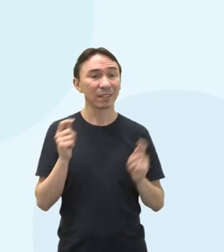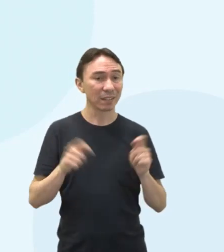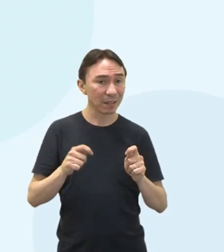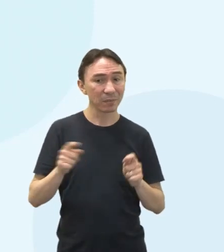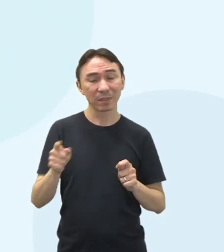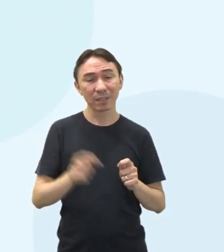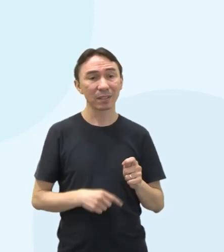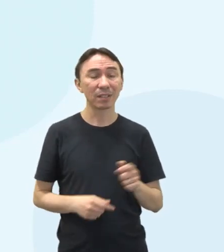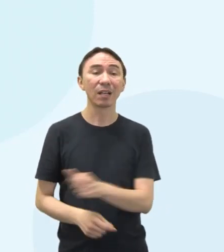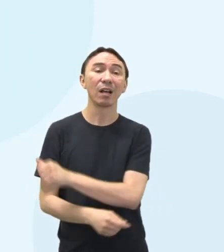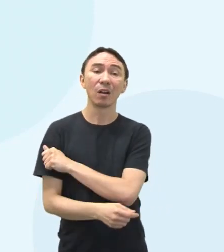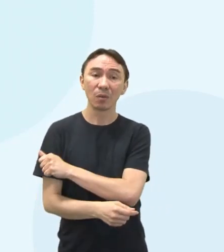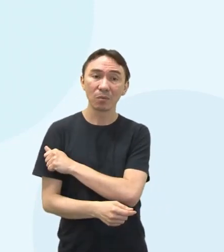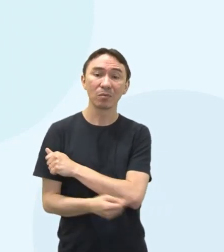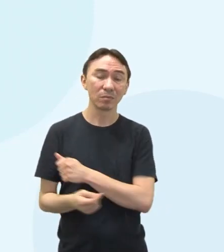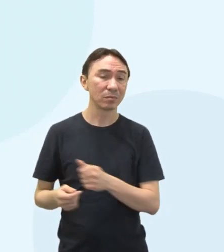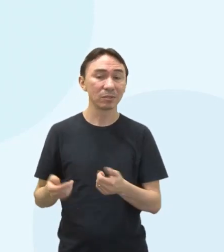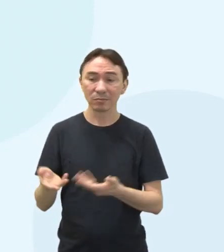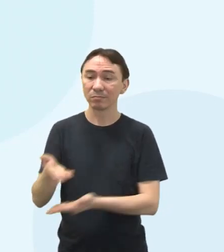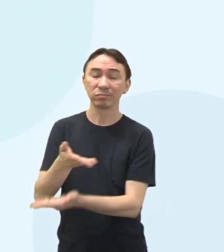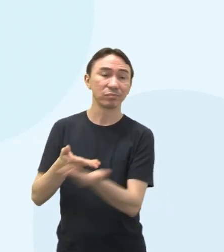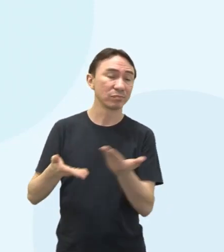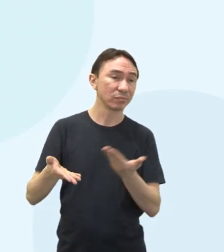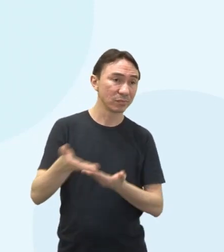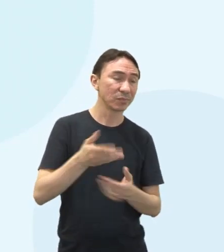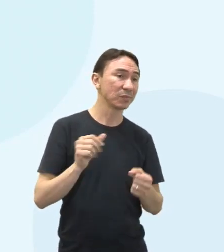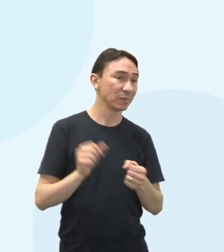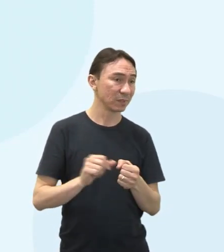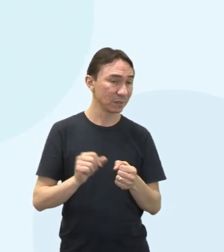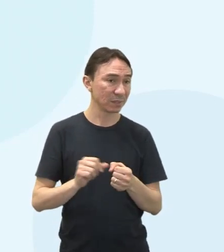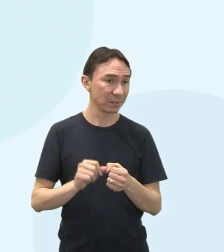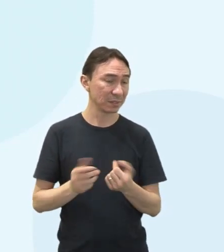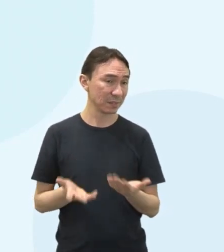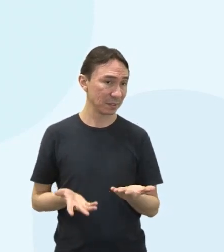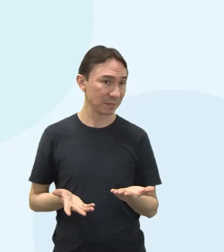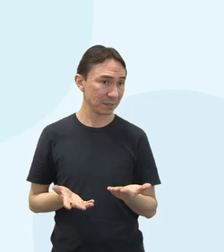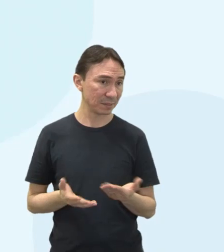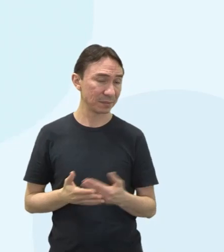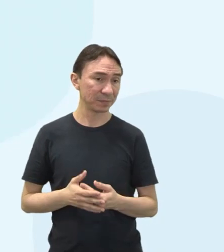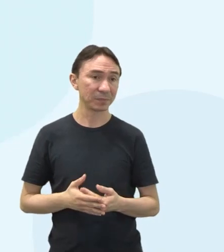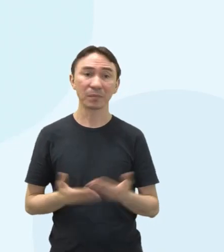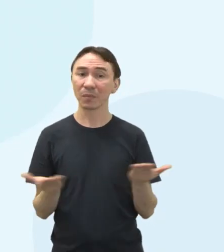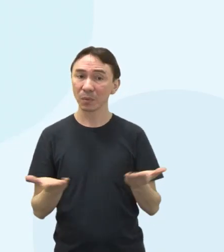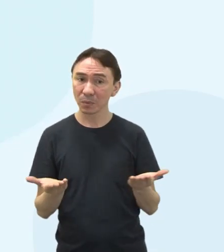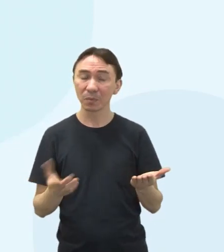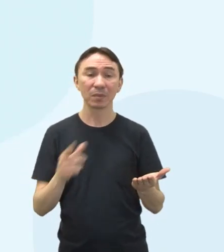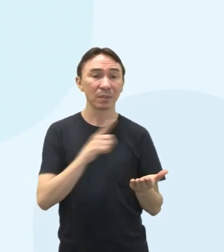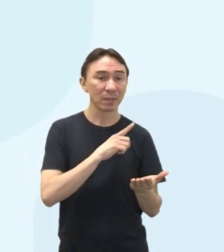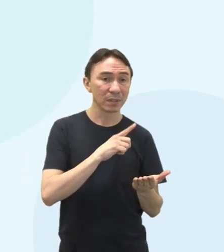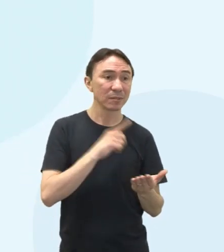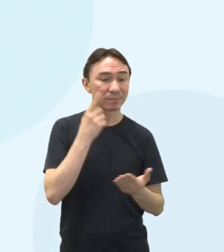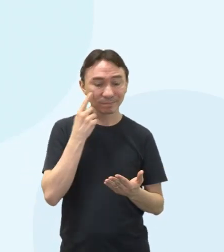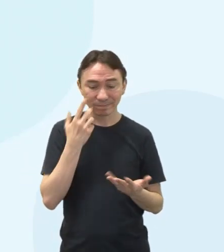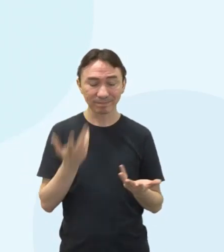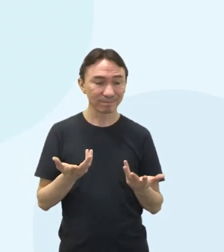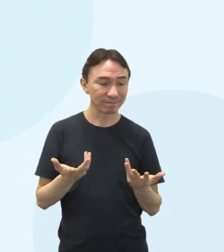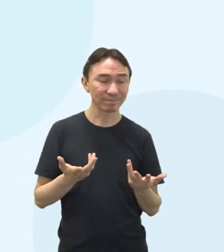estudantes e que promovam o processo de aprendizagem né então durante esse percurso de hoje a gente pode